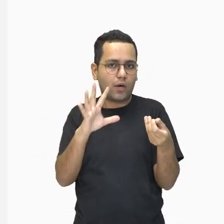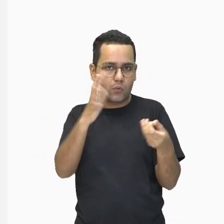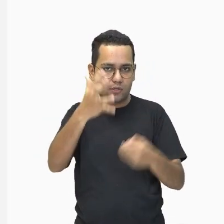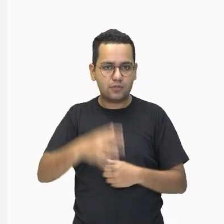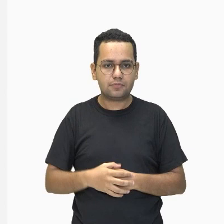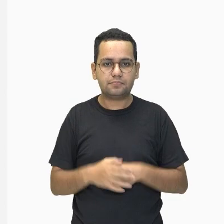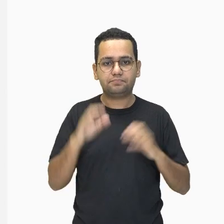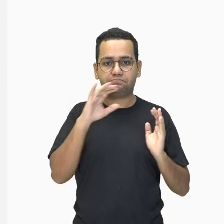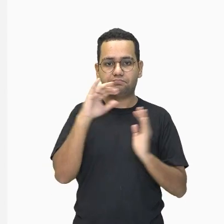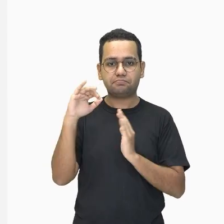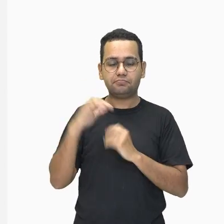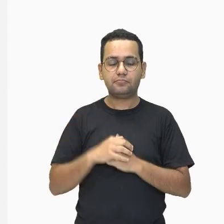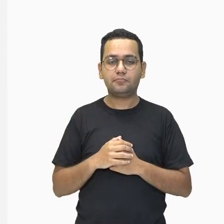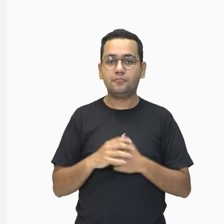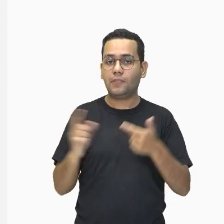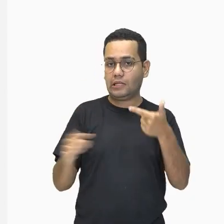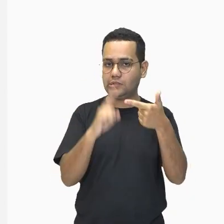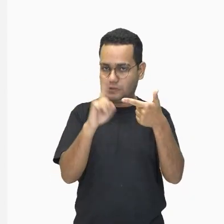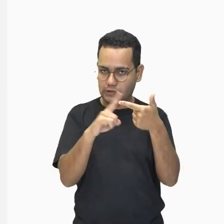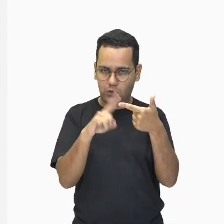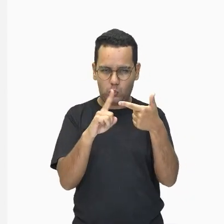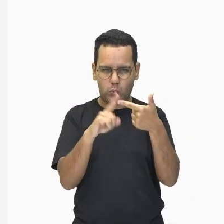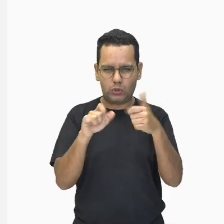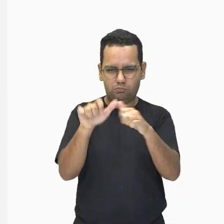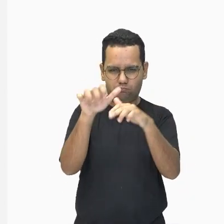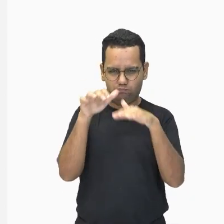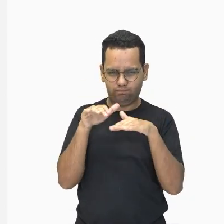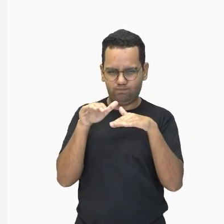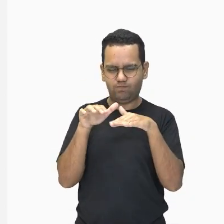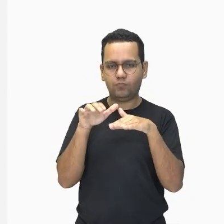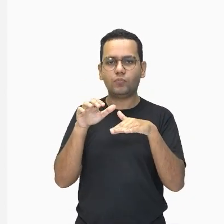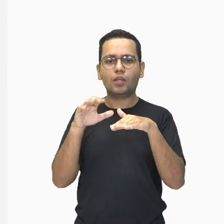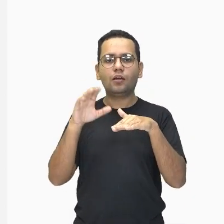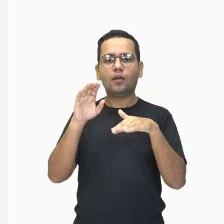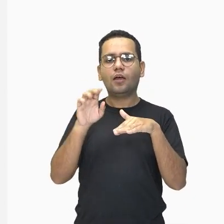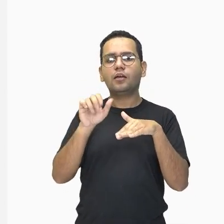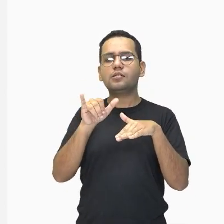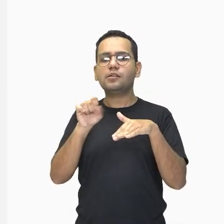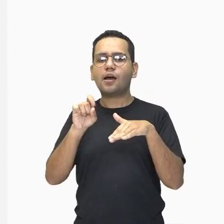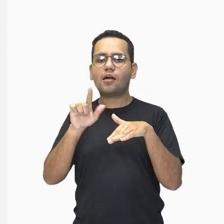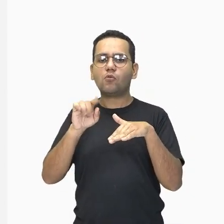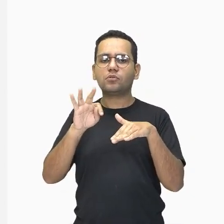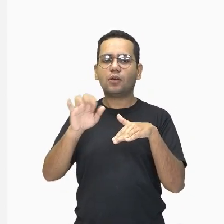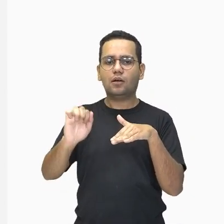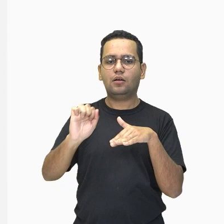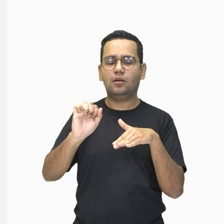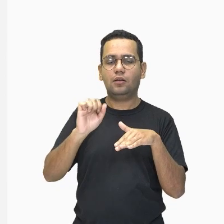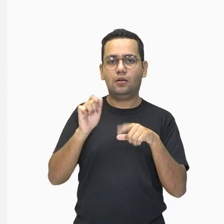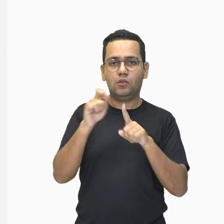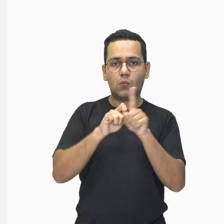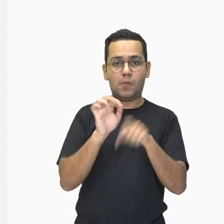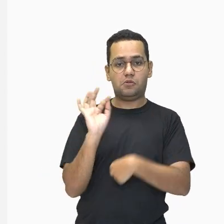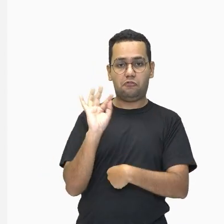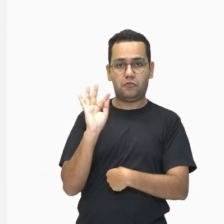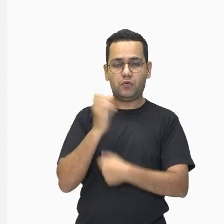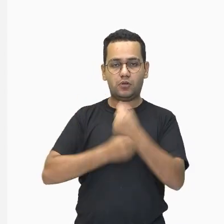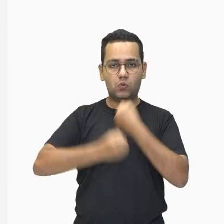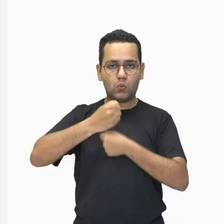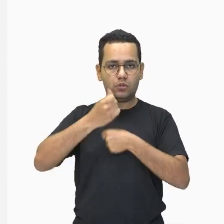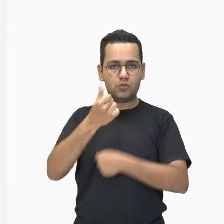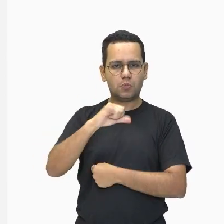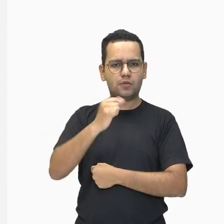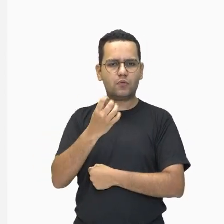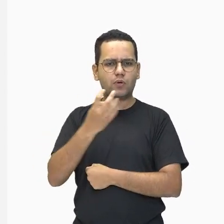Segundo a Conferência de Paz, essa em fevereiro de 45, a Conferência de Ialta. Vamos ver o que ela